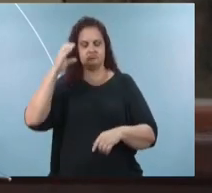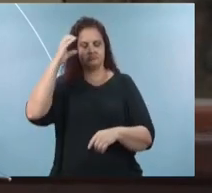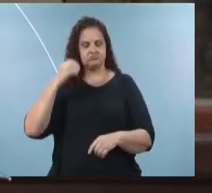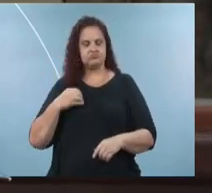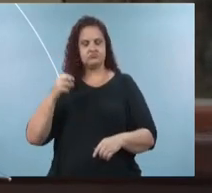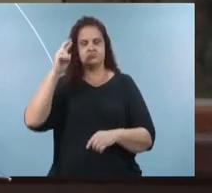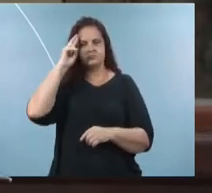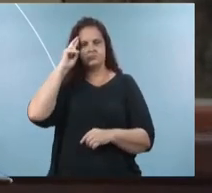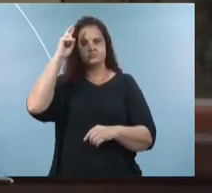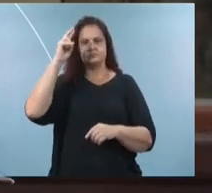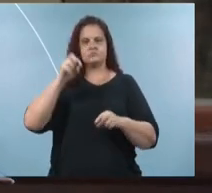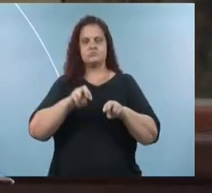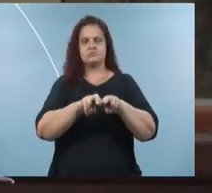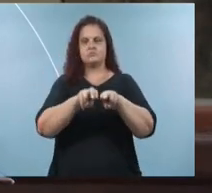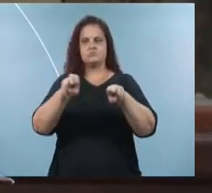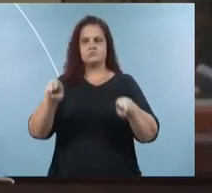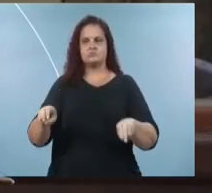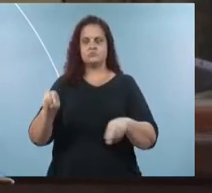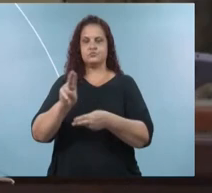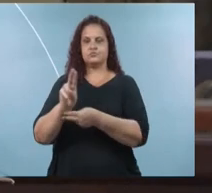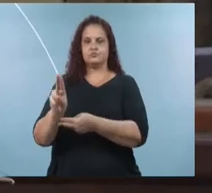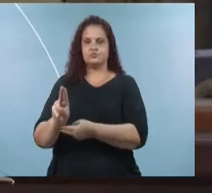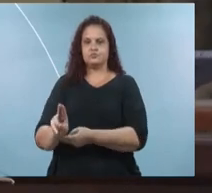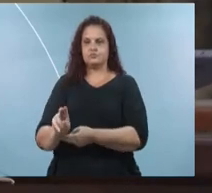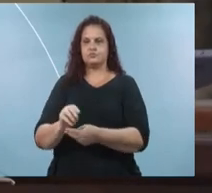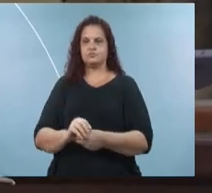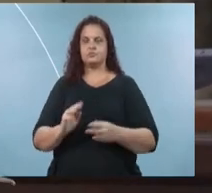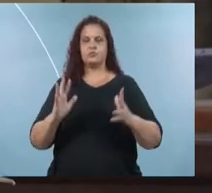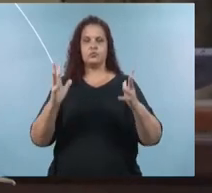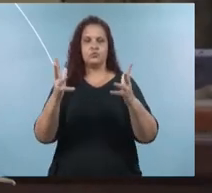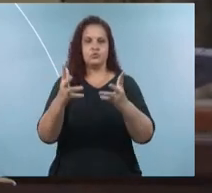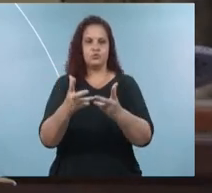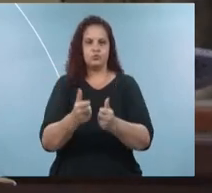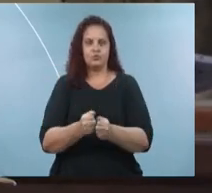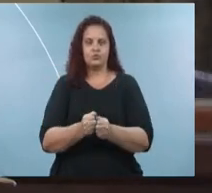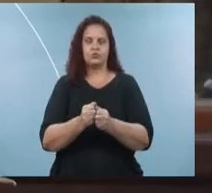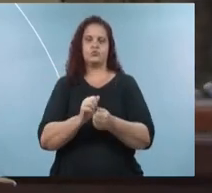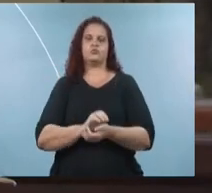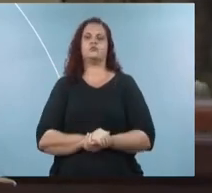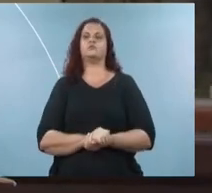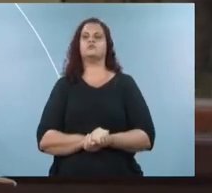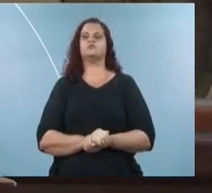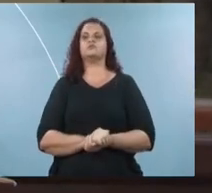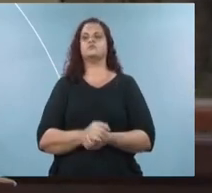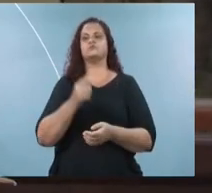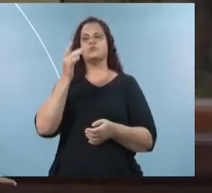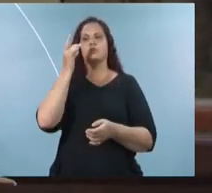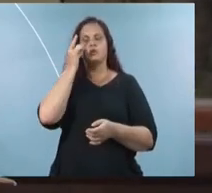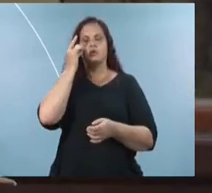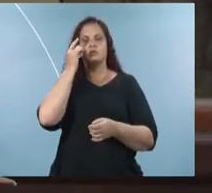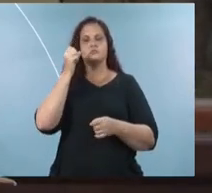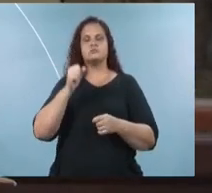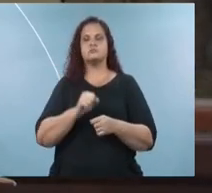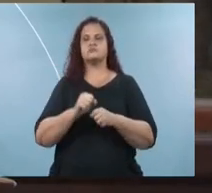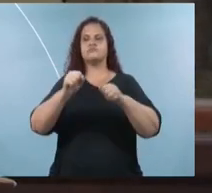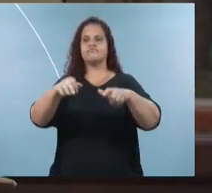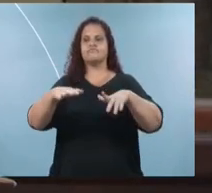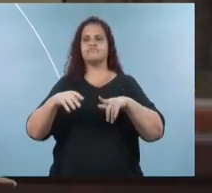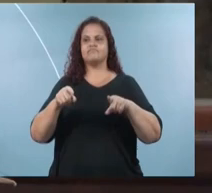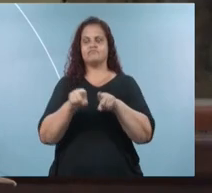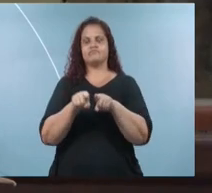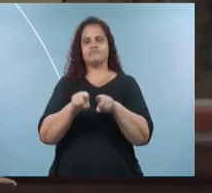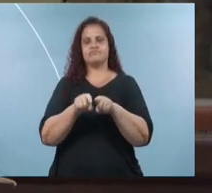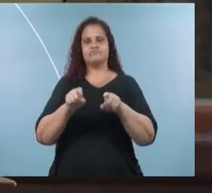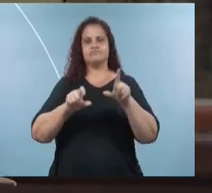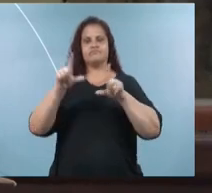autoridades que compõem a mesa aqui já nominada, público em geral, que nos assiste nas galerias e também